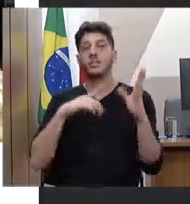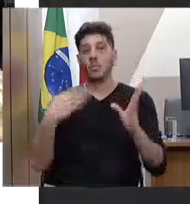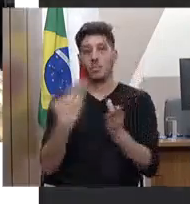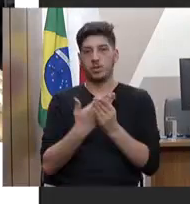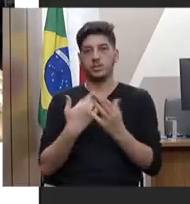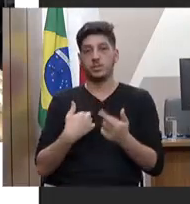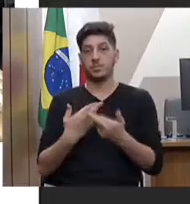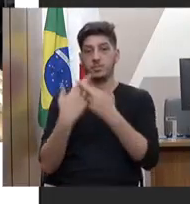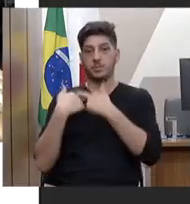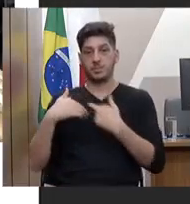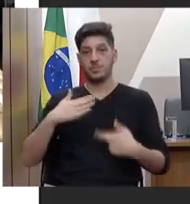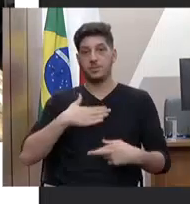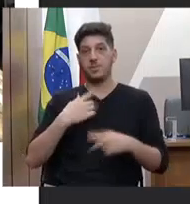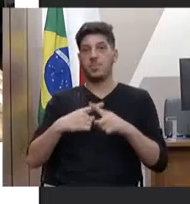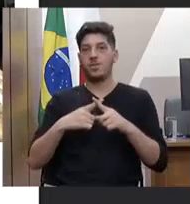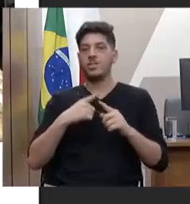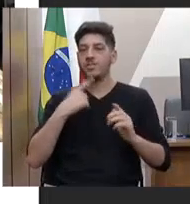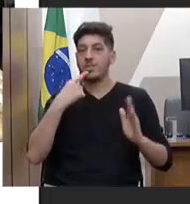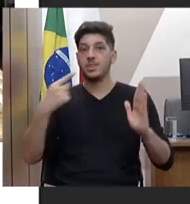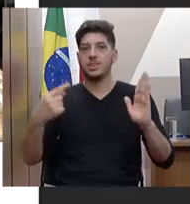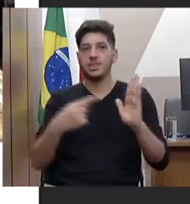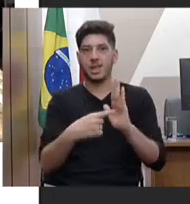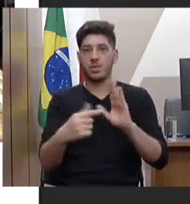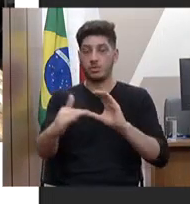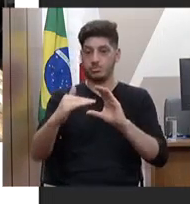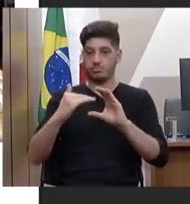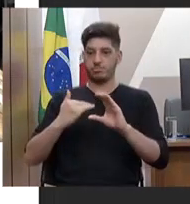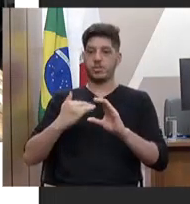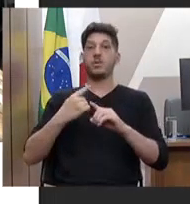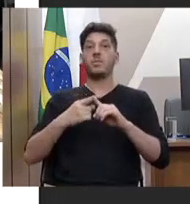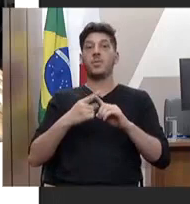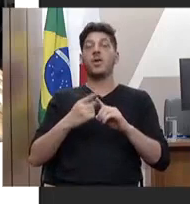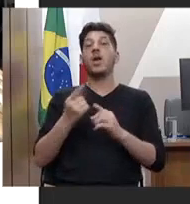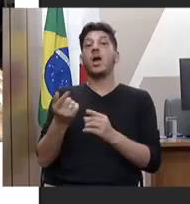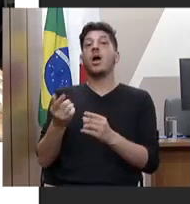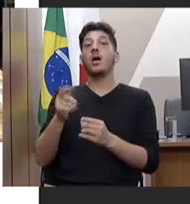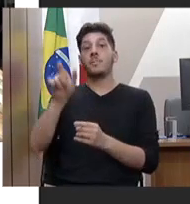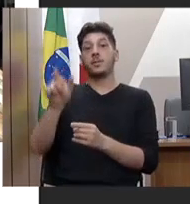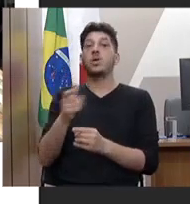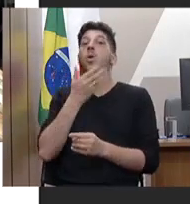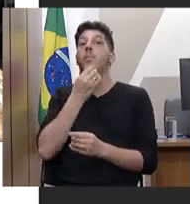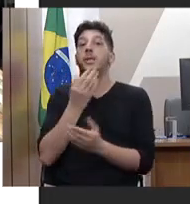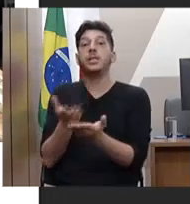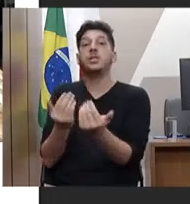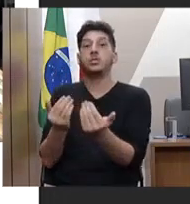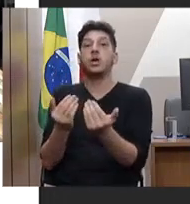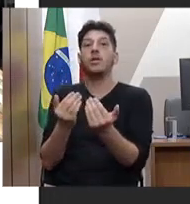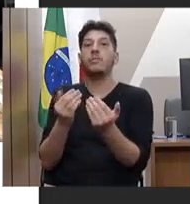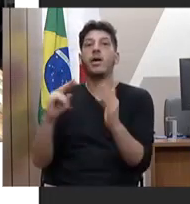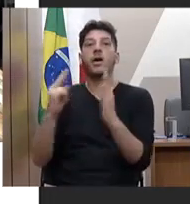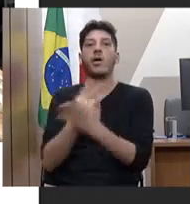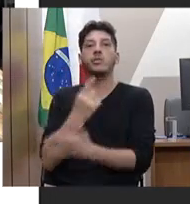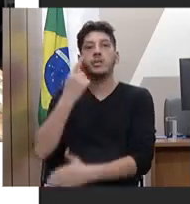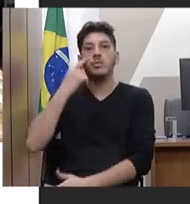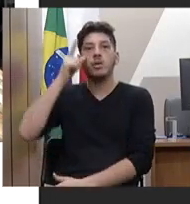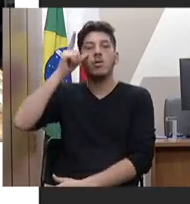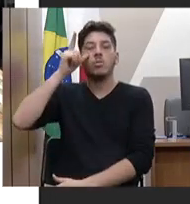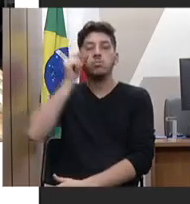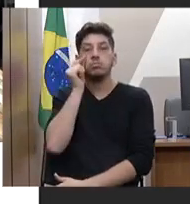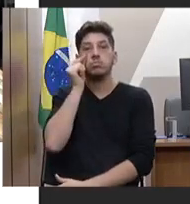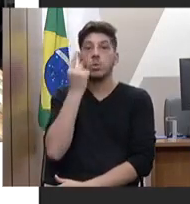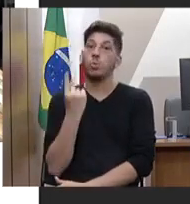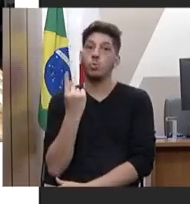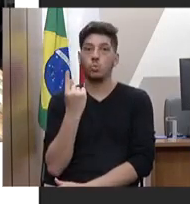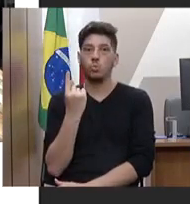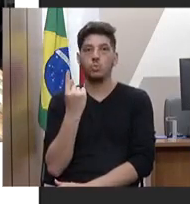eu tive a denúncia chegou a mpt porque é um adolescente perdeu uma visão de um dos olhos né dos seus olhos porque tava